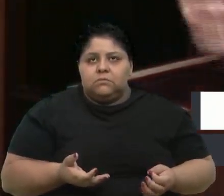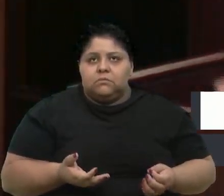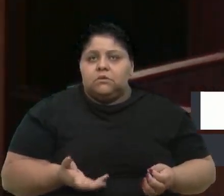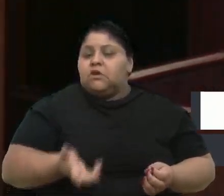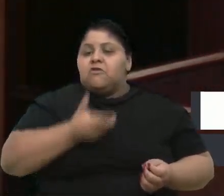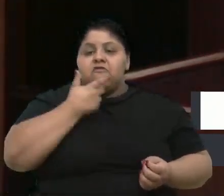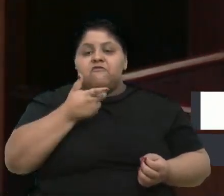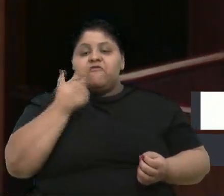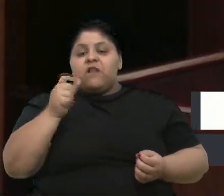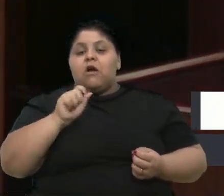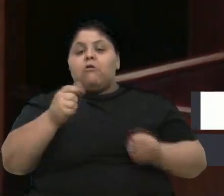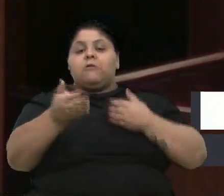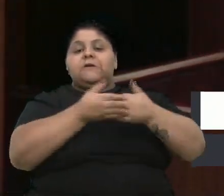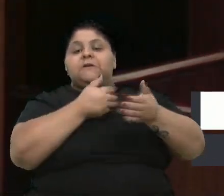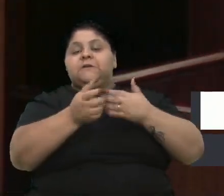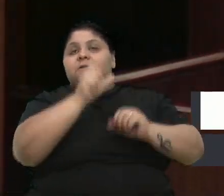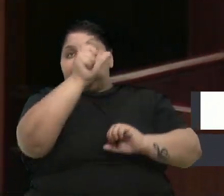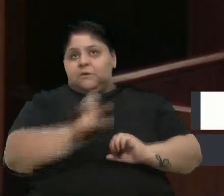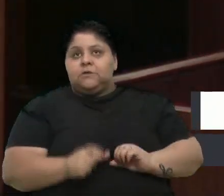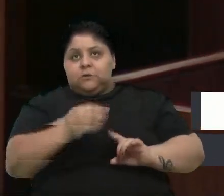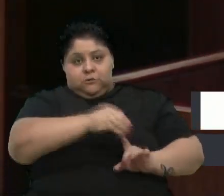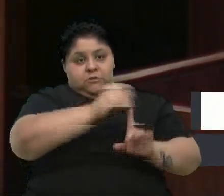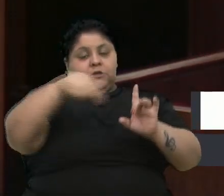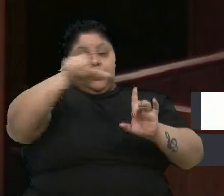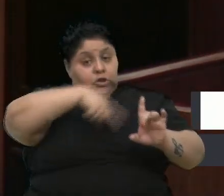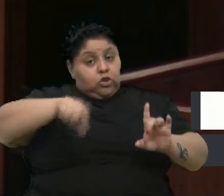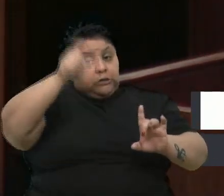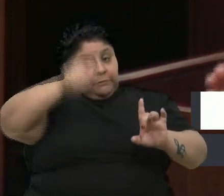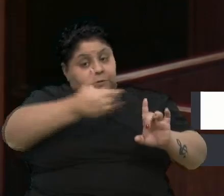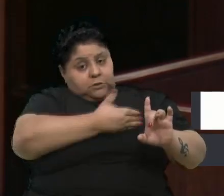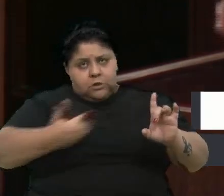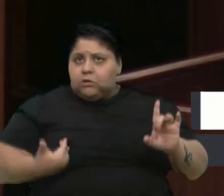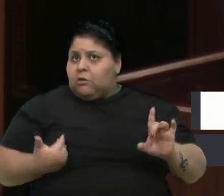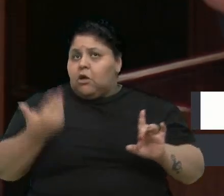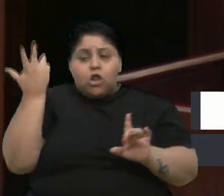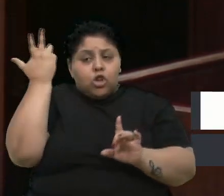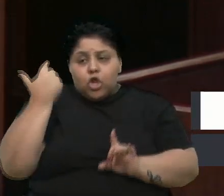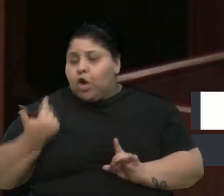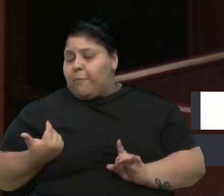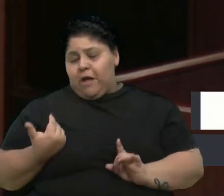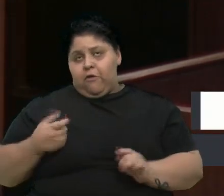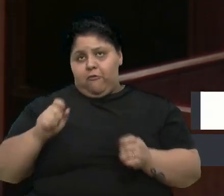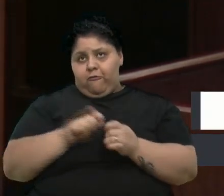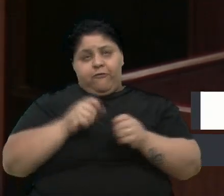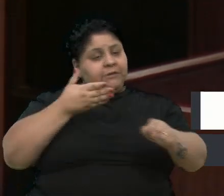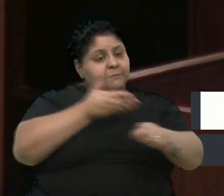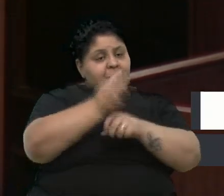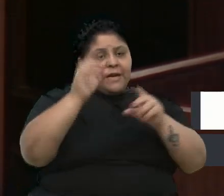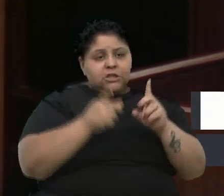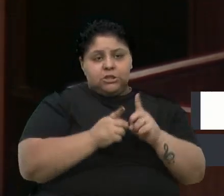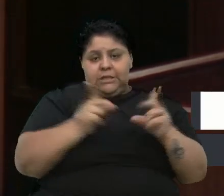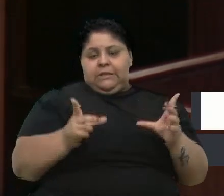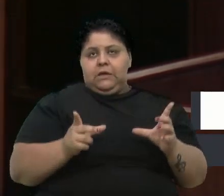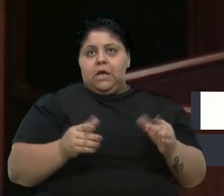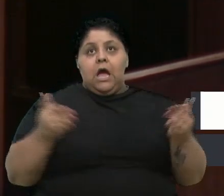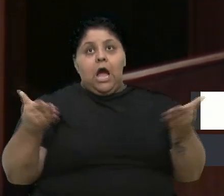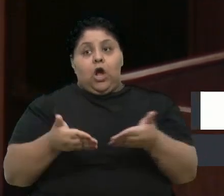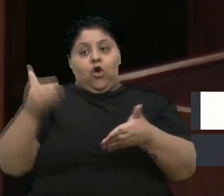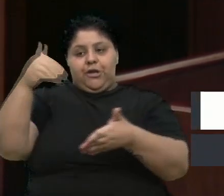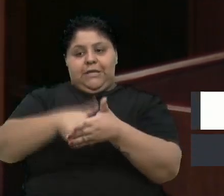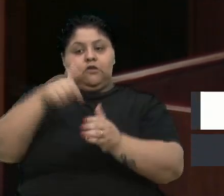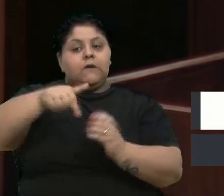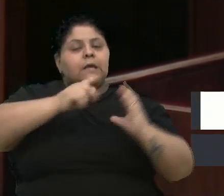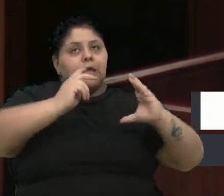dizer o que elas querem das pessoas, principalmente nós, pessoas públicas. Isso é normal, faz parte da democracia. Agora, dentro dessa